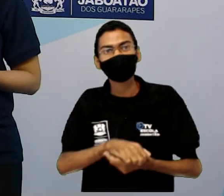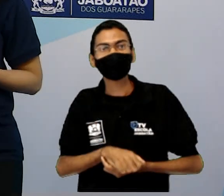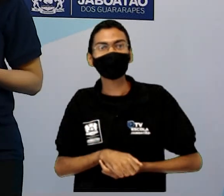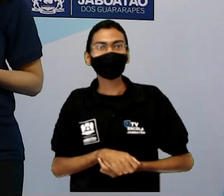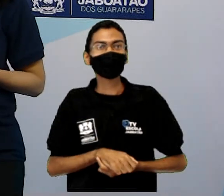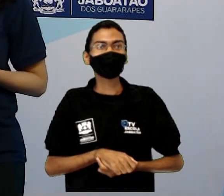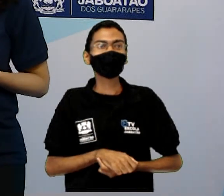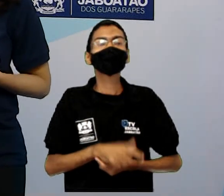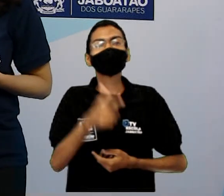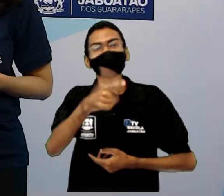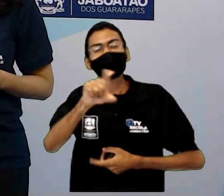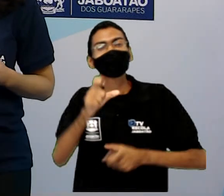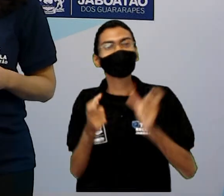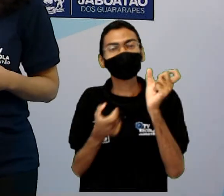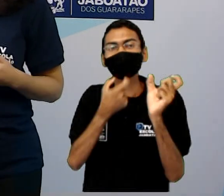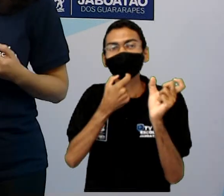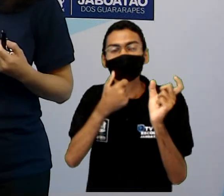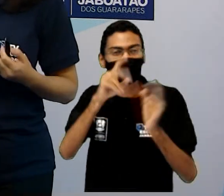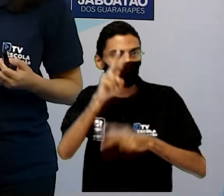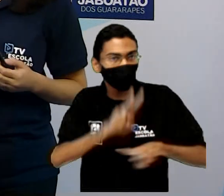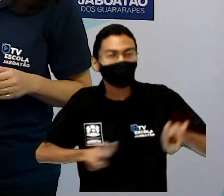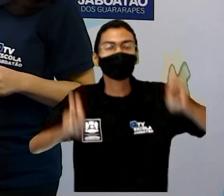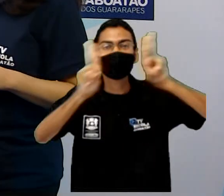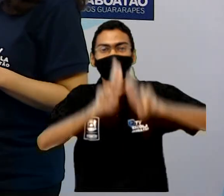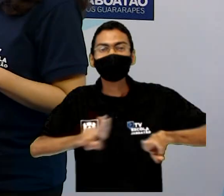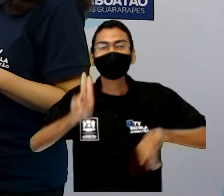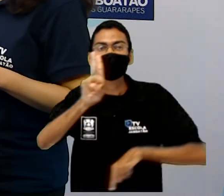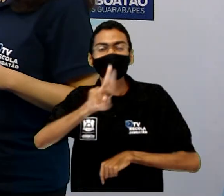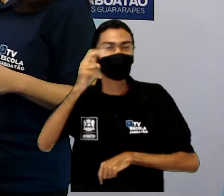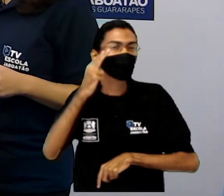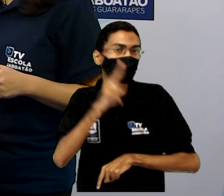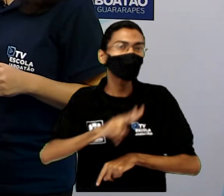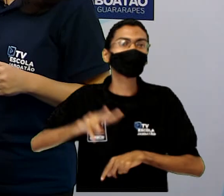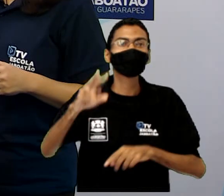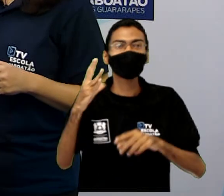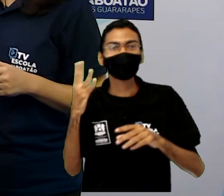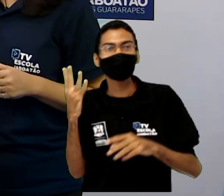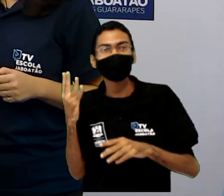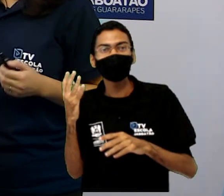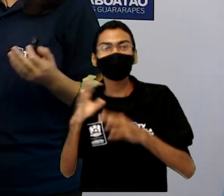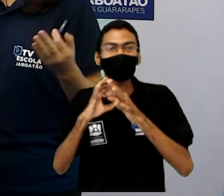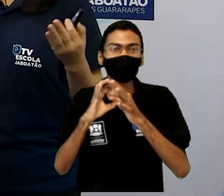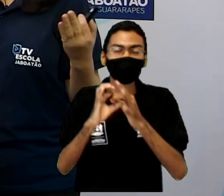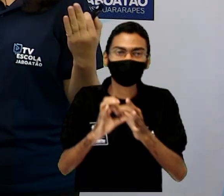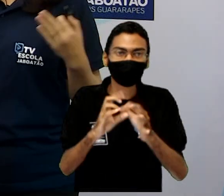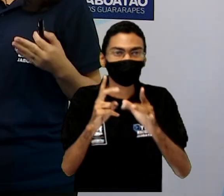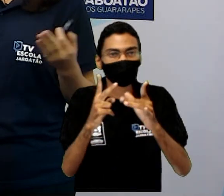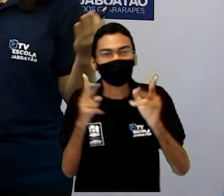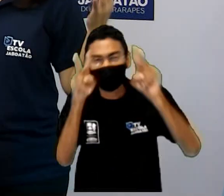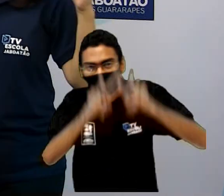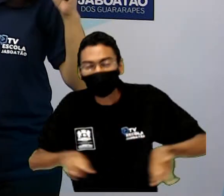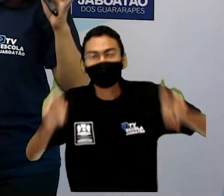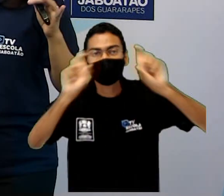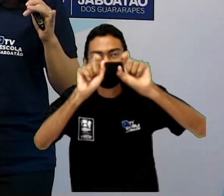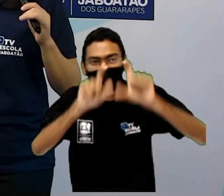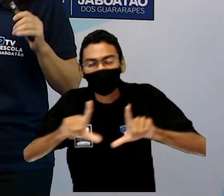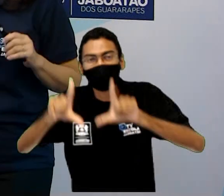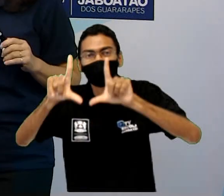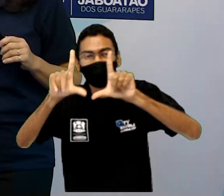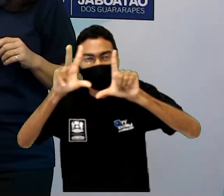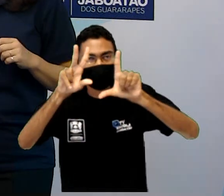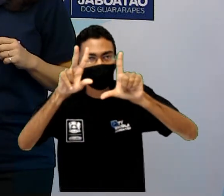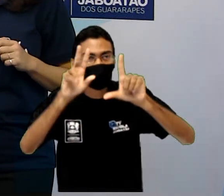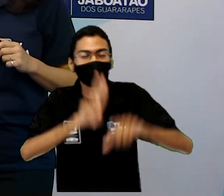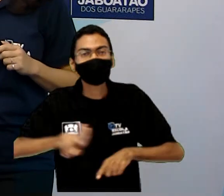singular ou se está no plural de acordo com o contexto. Aqui o nosso contexto é a imagem, mas no texto tem toda a